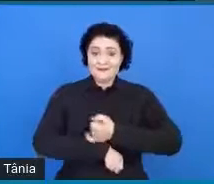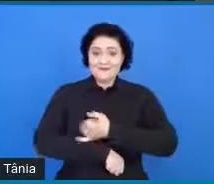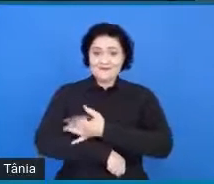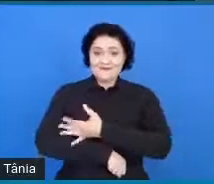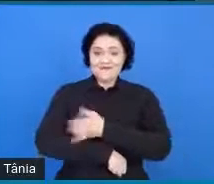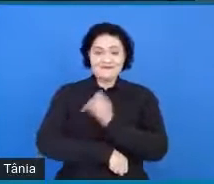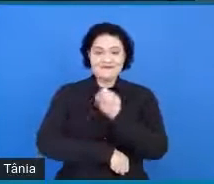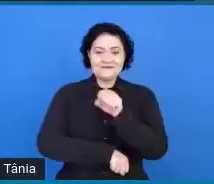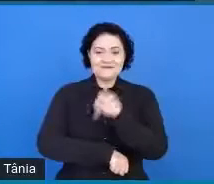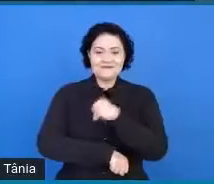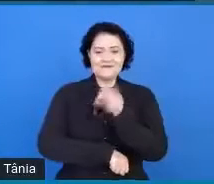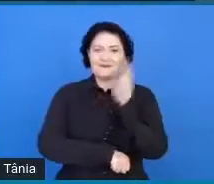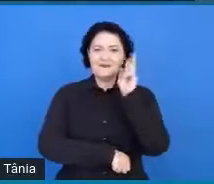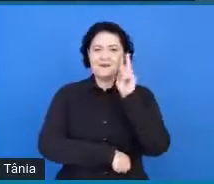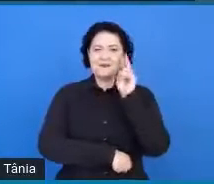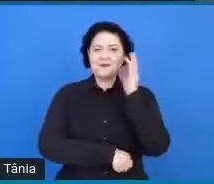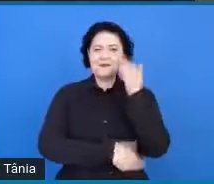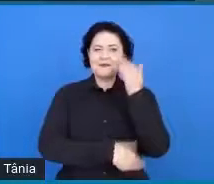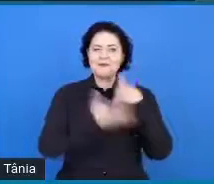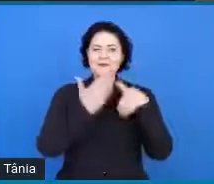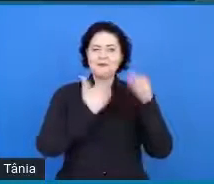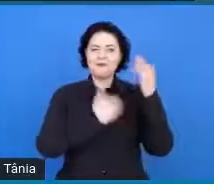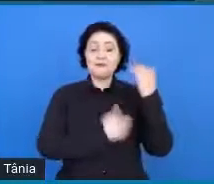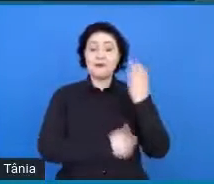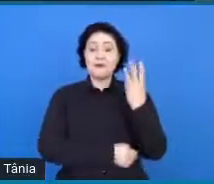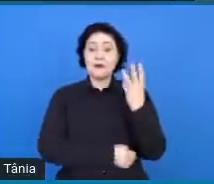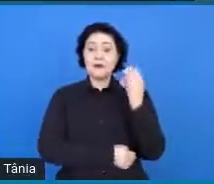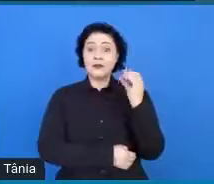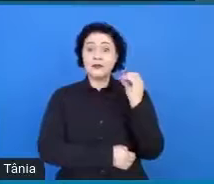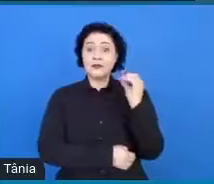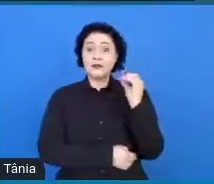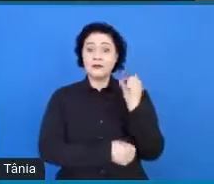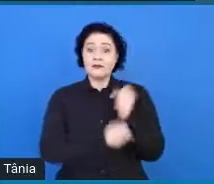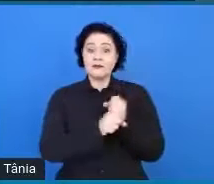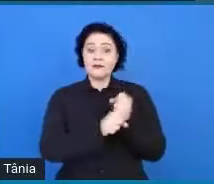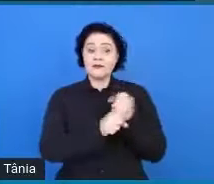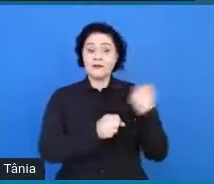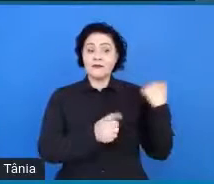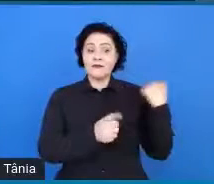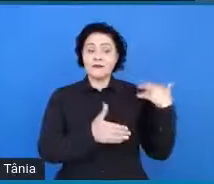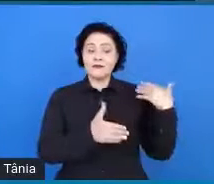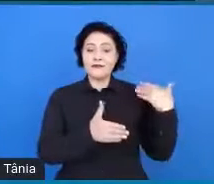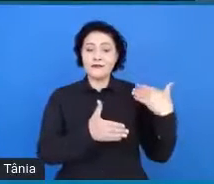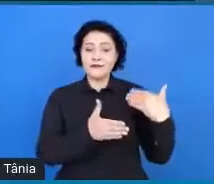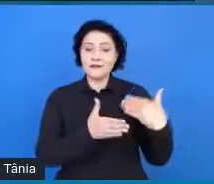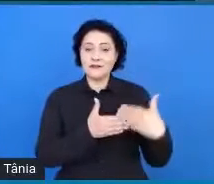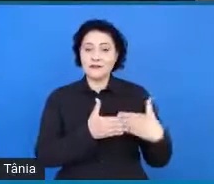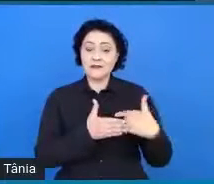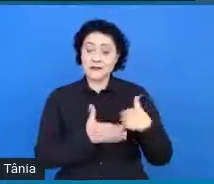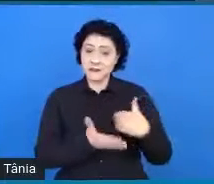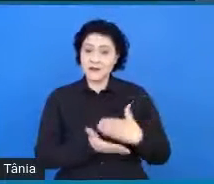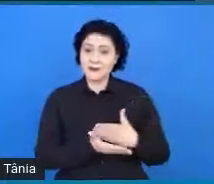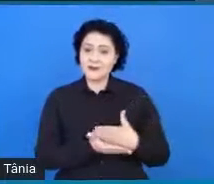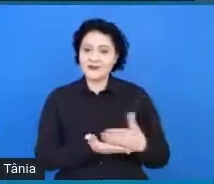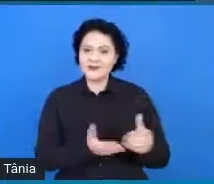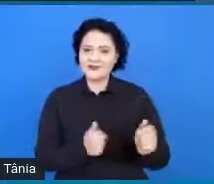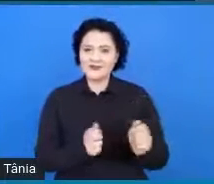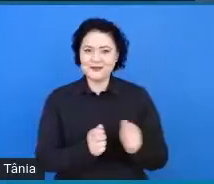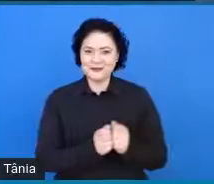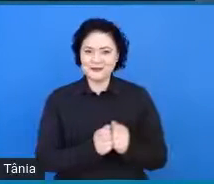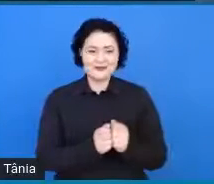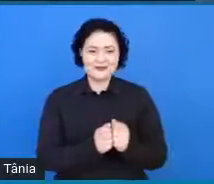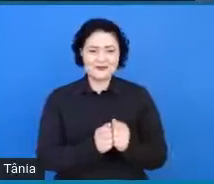lembrar desses 30 anos Lembrando que estávamos lá desde o início eu